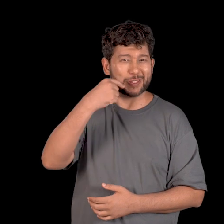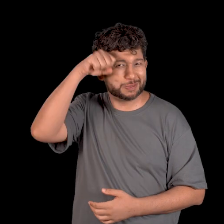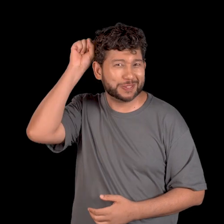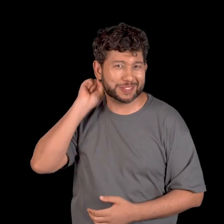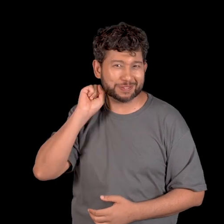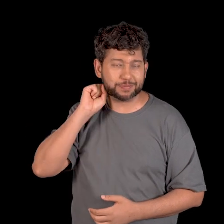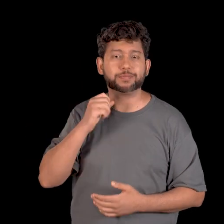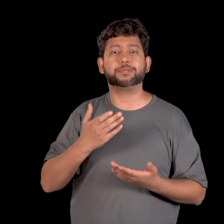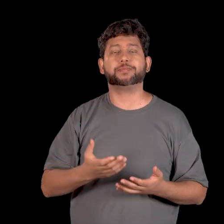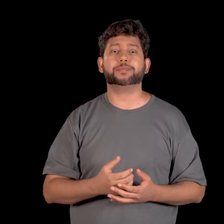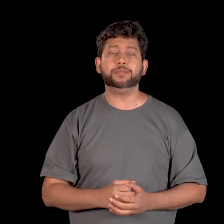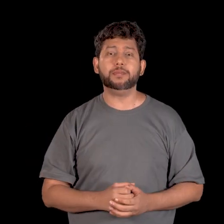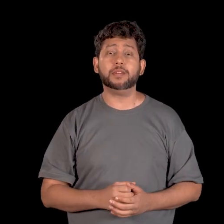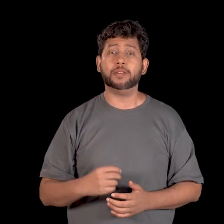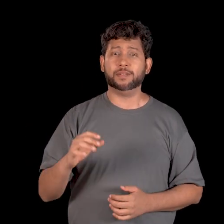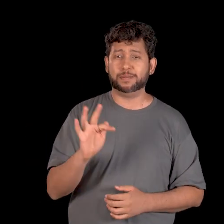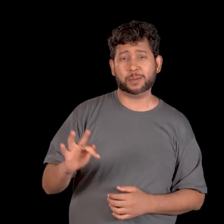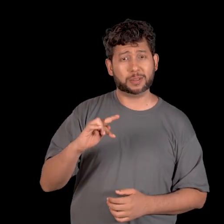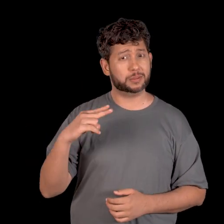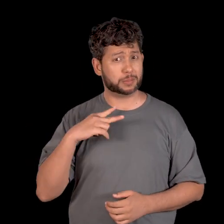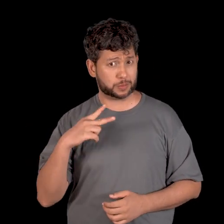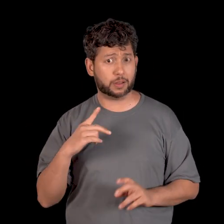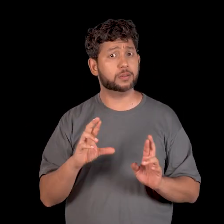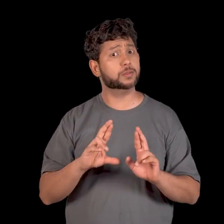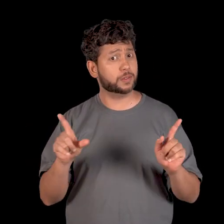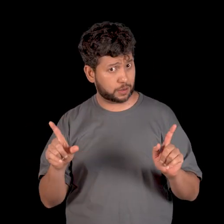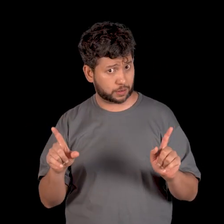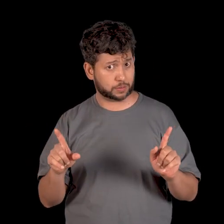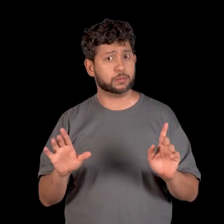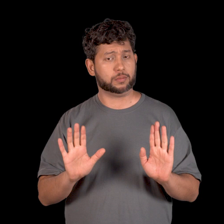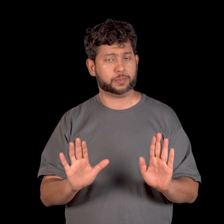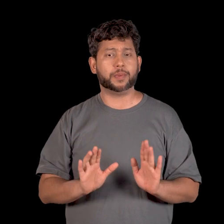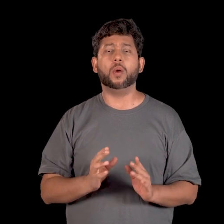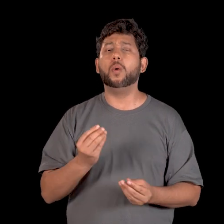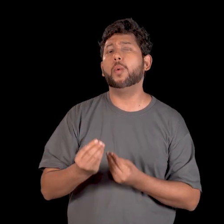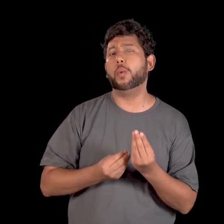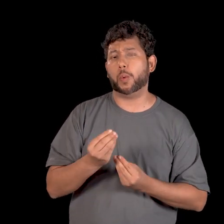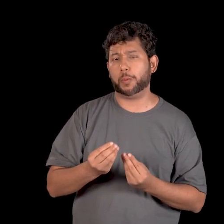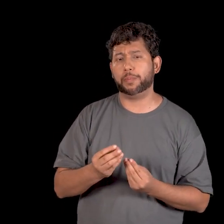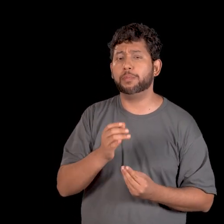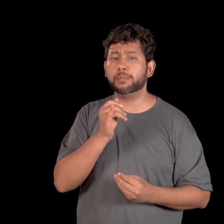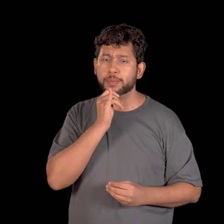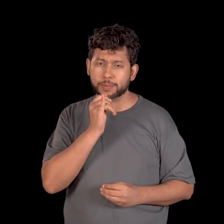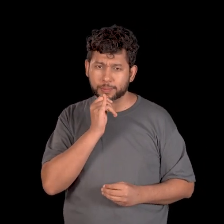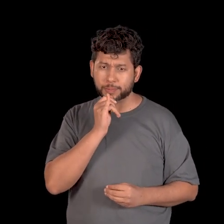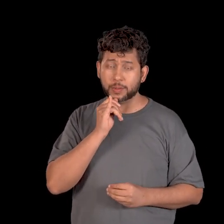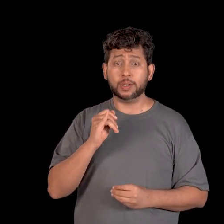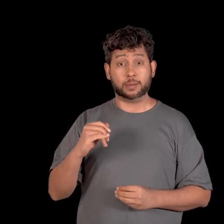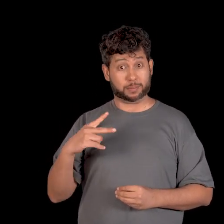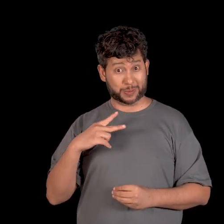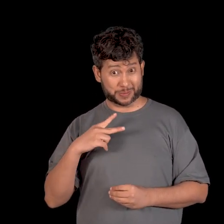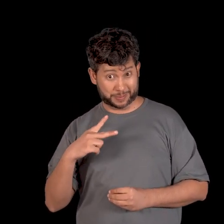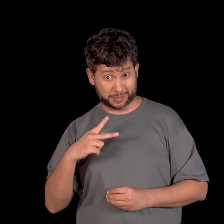dedicação para passar nos exames de admissão. A faculdade privada tem diferenciais em relação às que são mantidas pelos